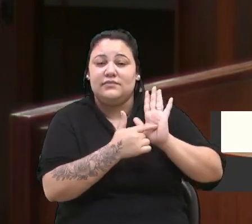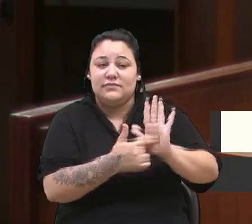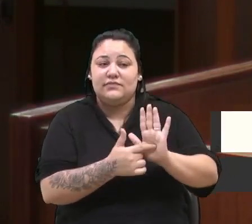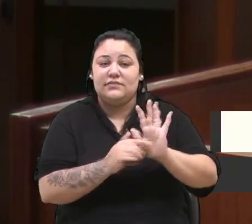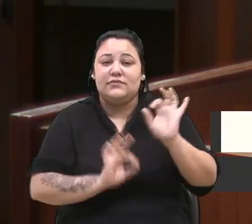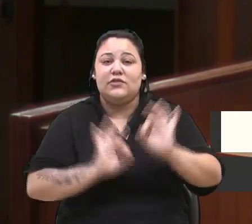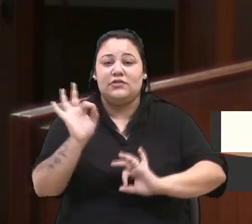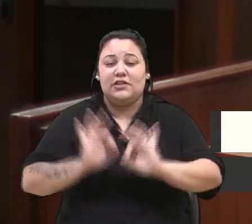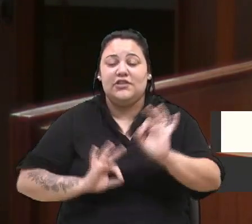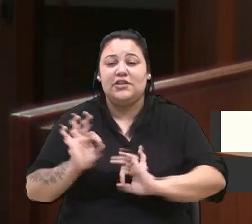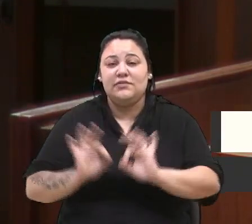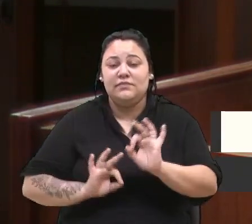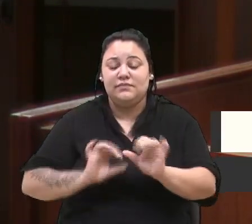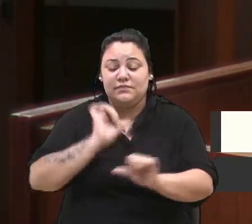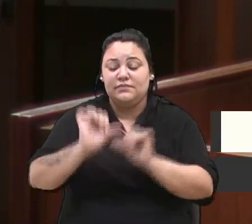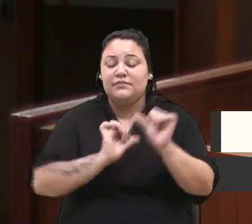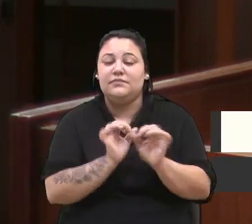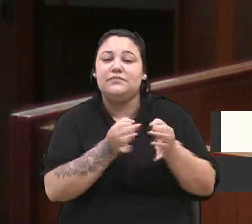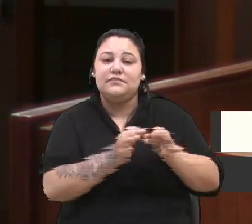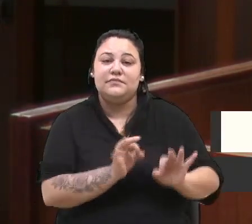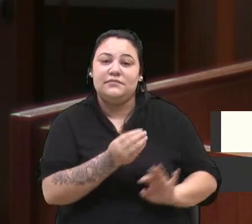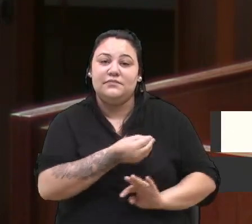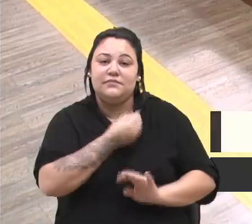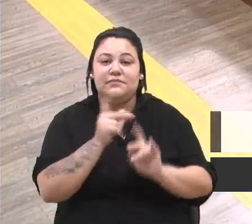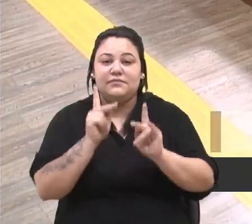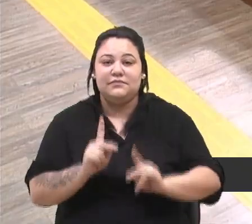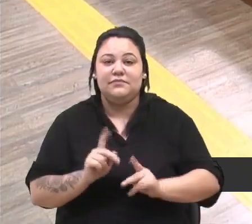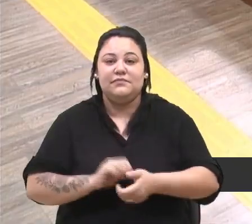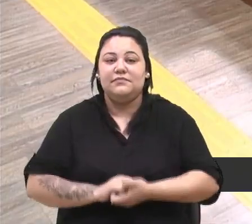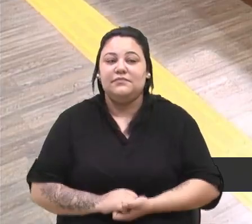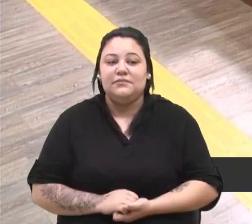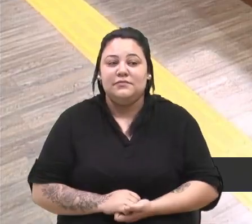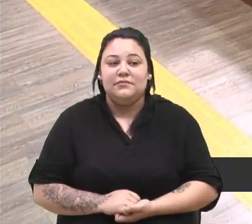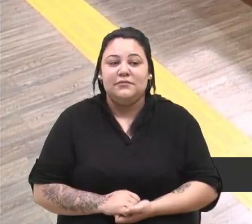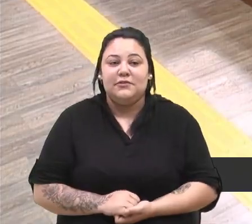que pode mudar a vida das pessoas. Obrigado, senhor presidente. Obrigado. Com a palavra, vereador